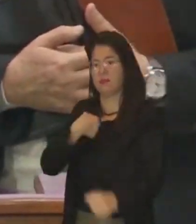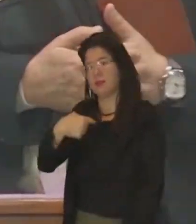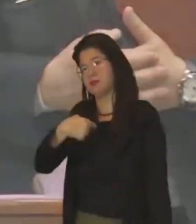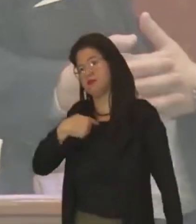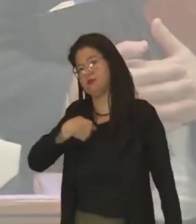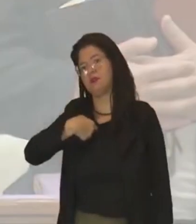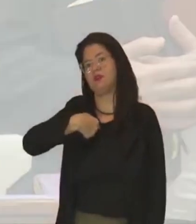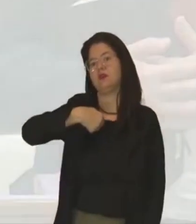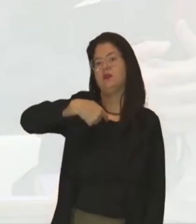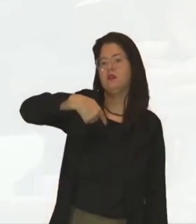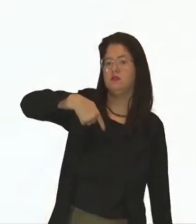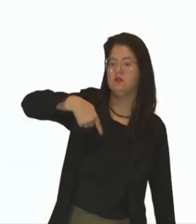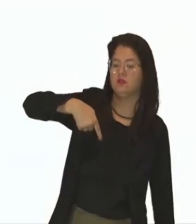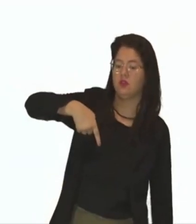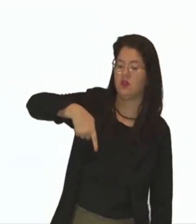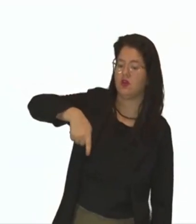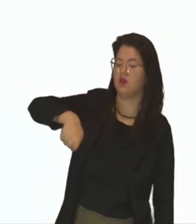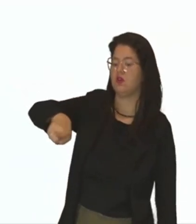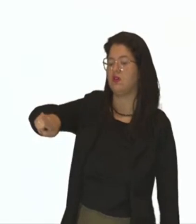Wazatô da